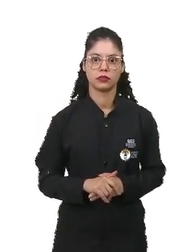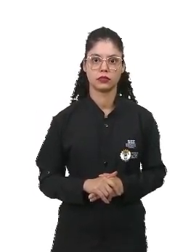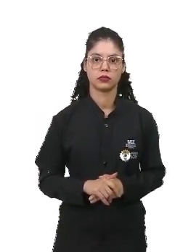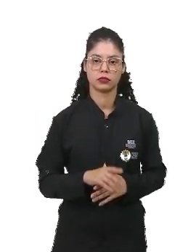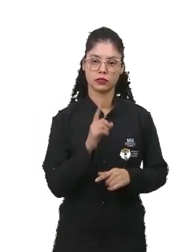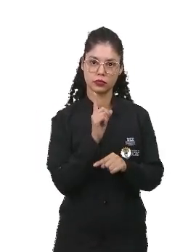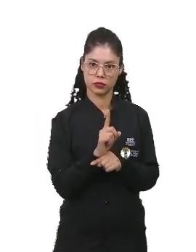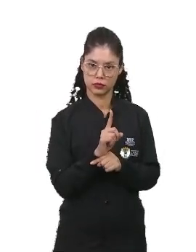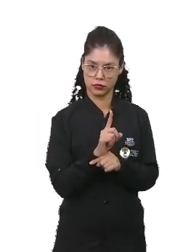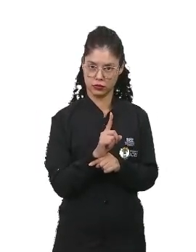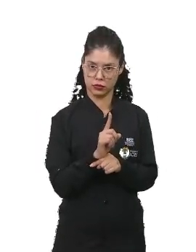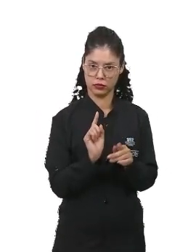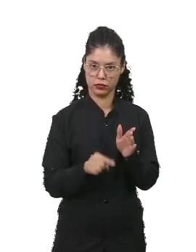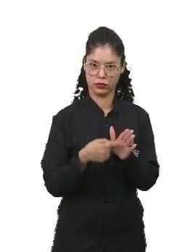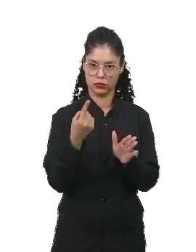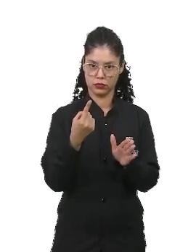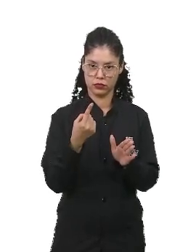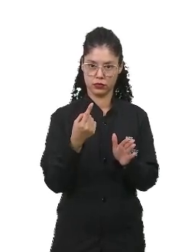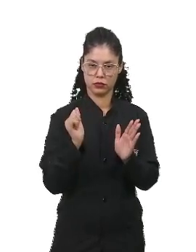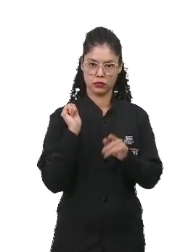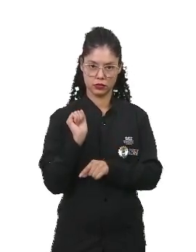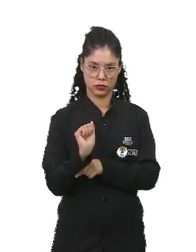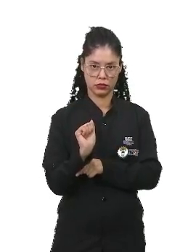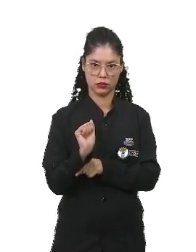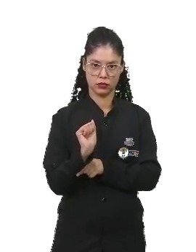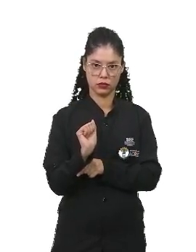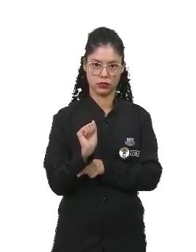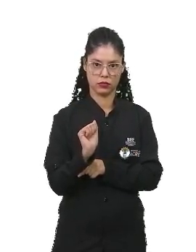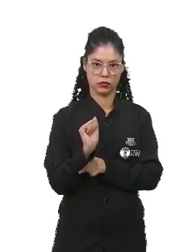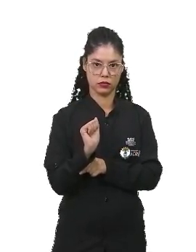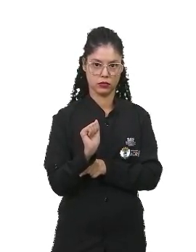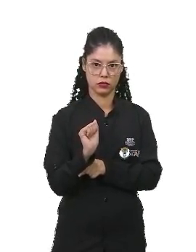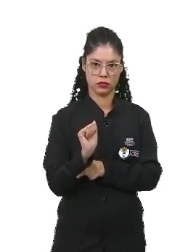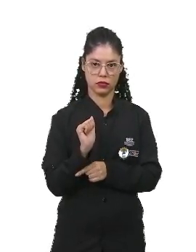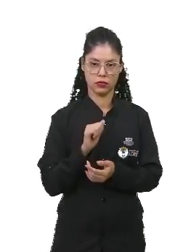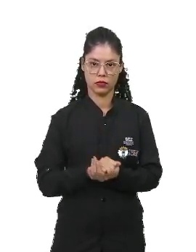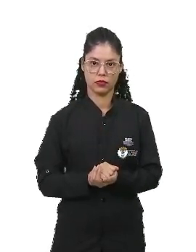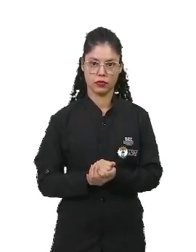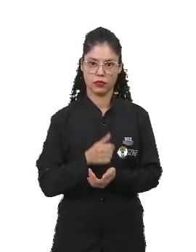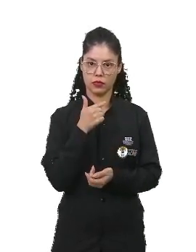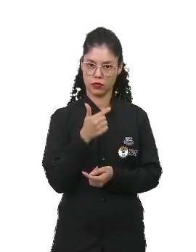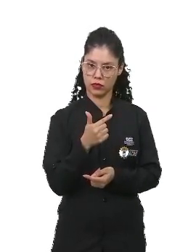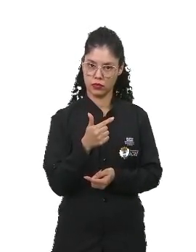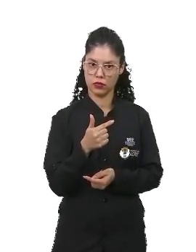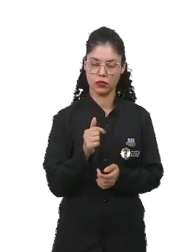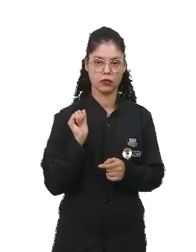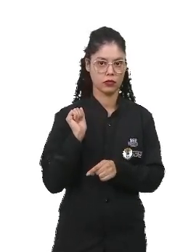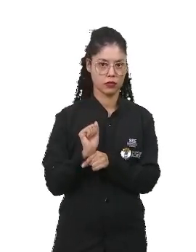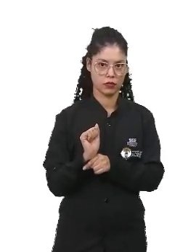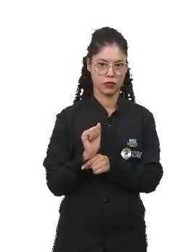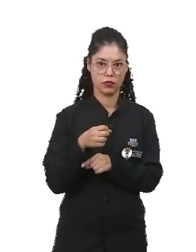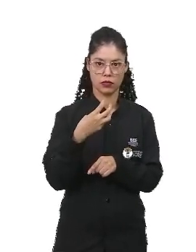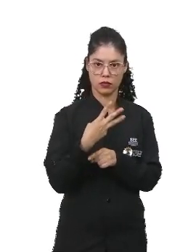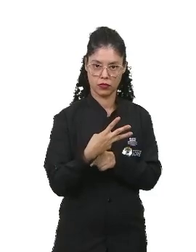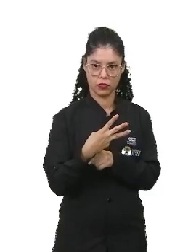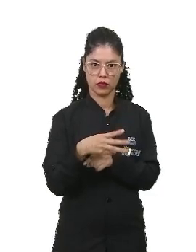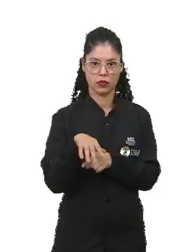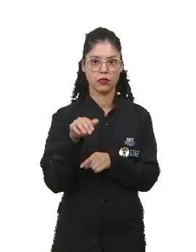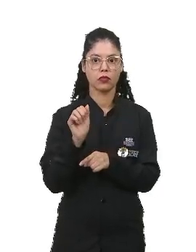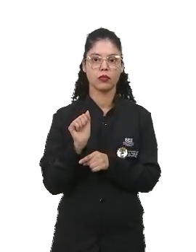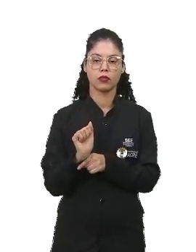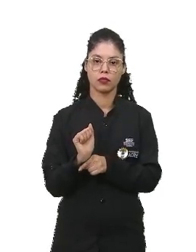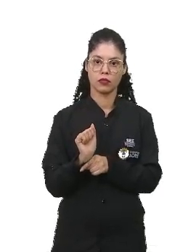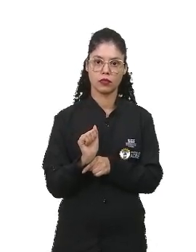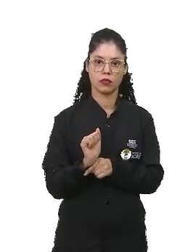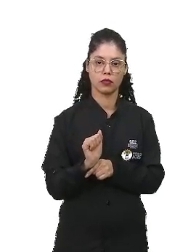1 é a primeira componente do ponto A. 2 é a segunda componente do ponto A e 3